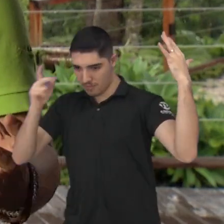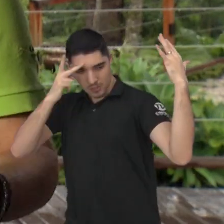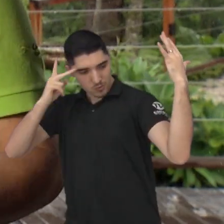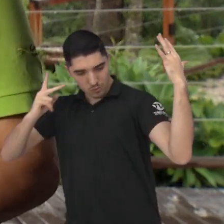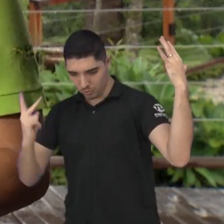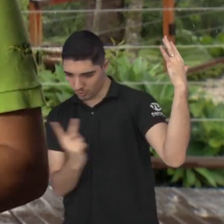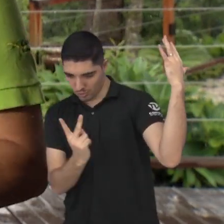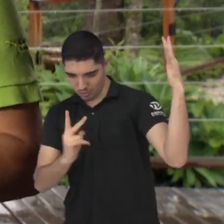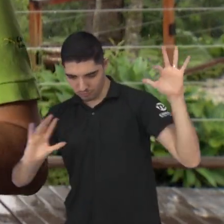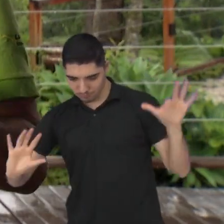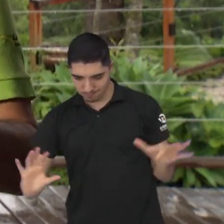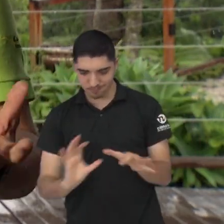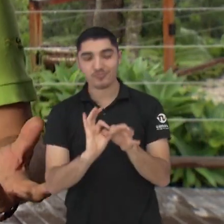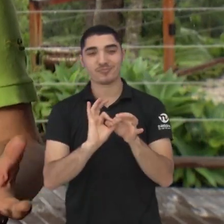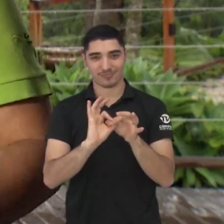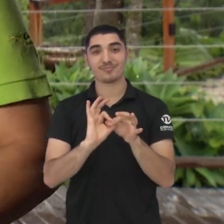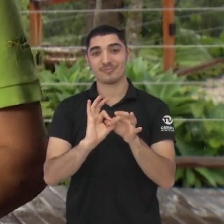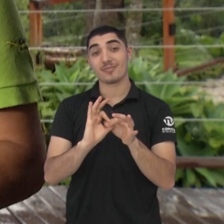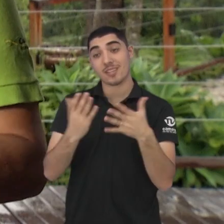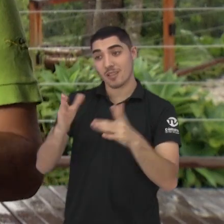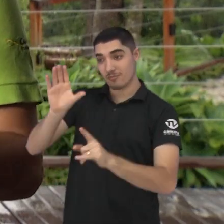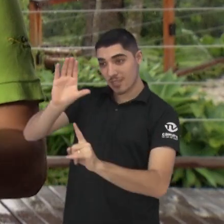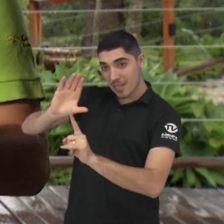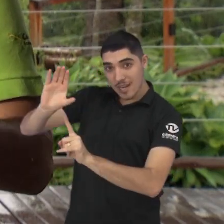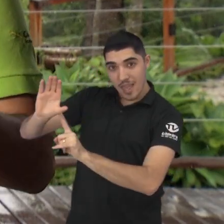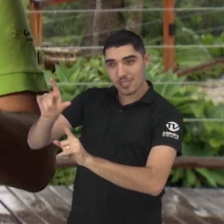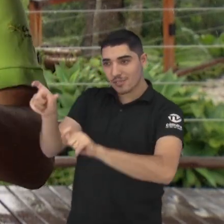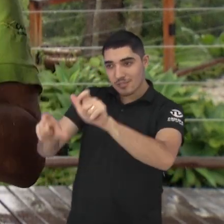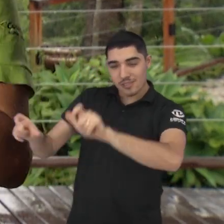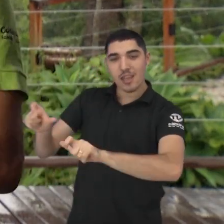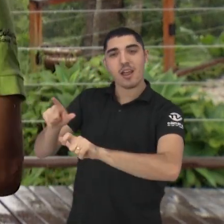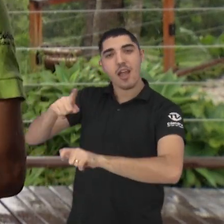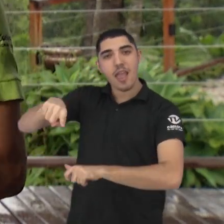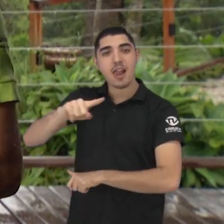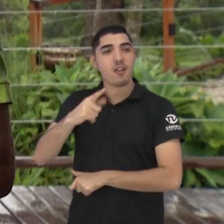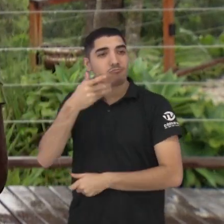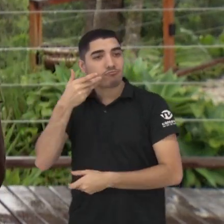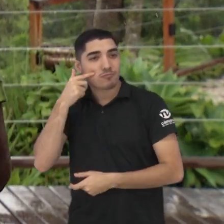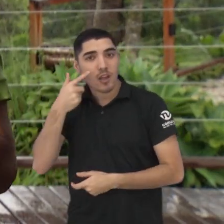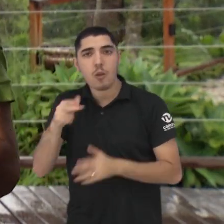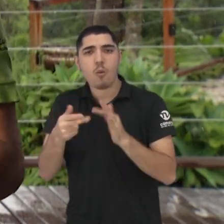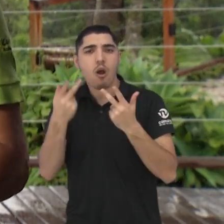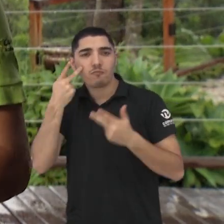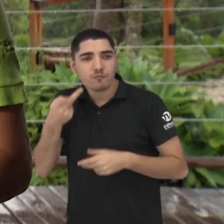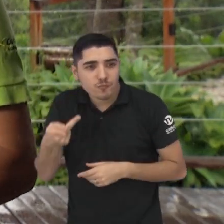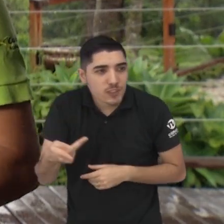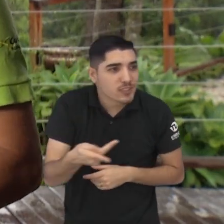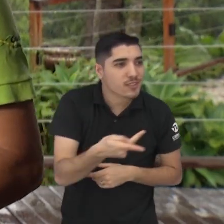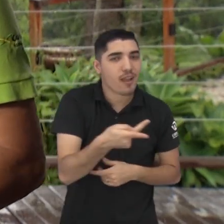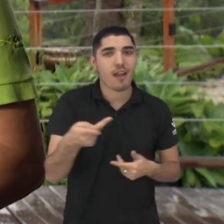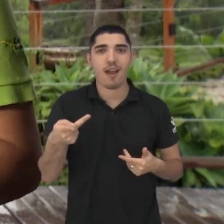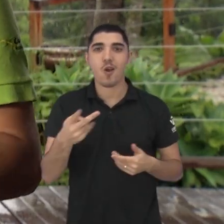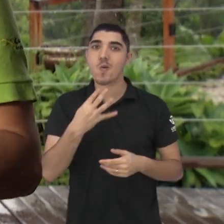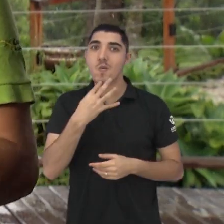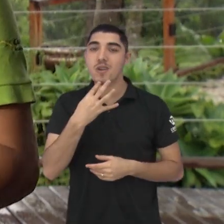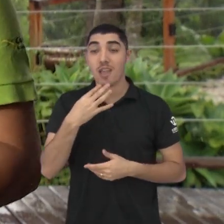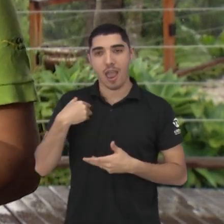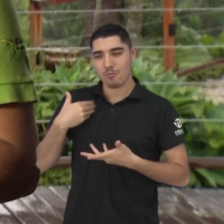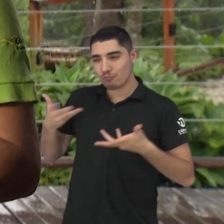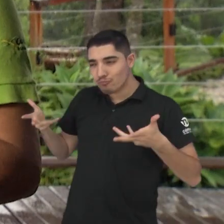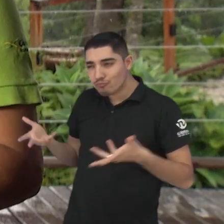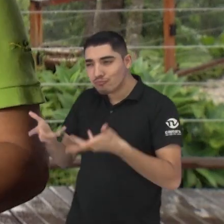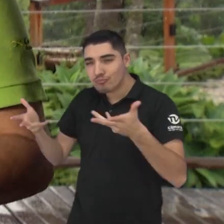da pessoa ou do cliente com o atrativo que ele está visitando, com o local que ele está visitando. Tudo isso com